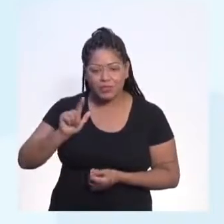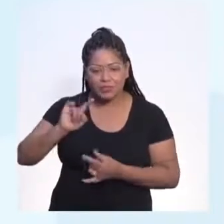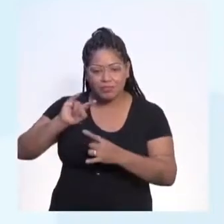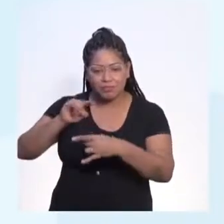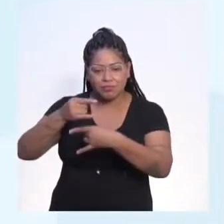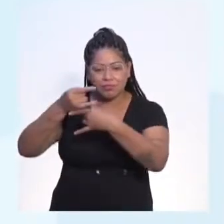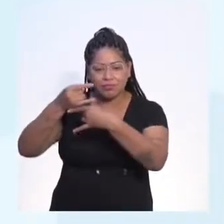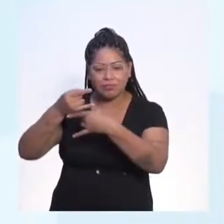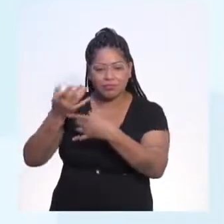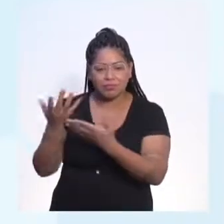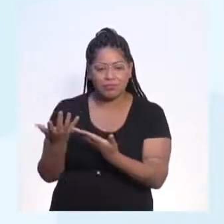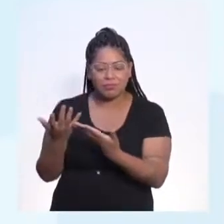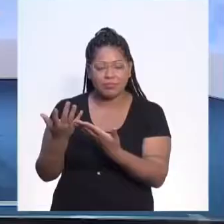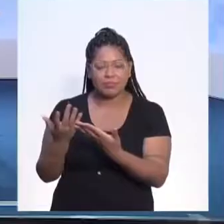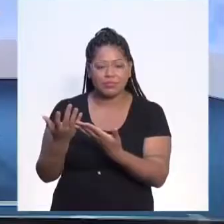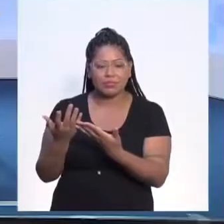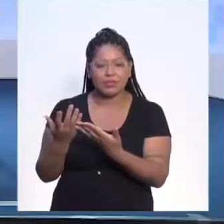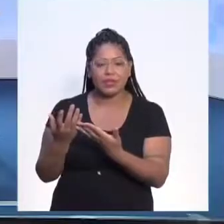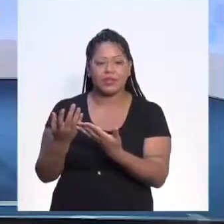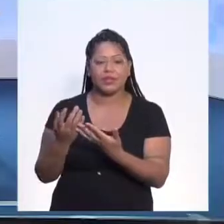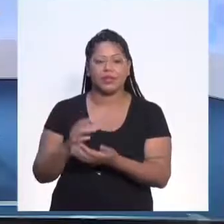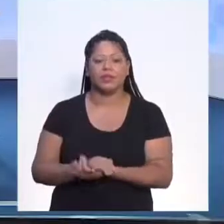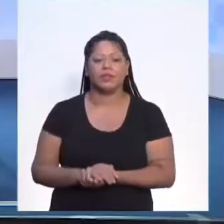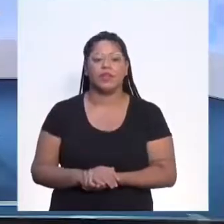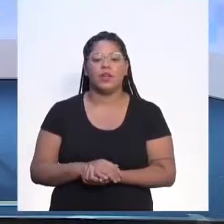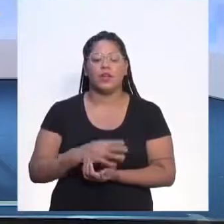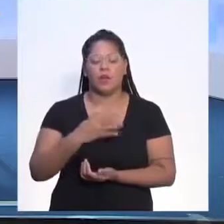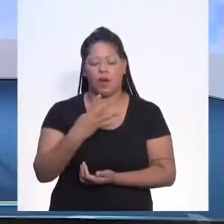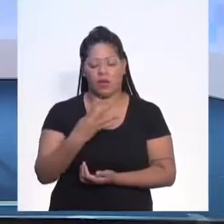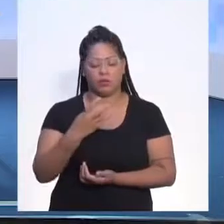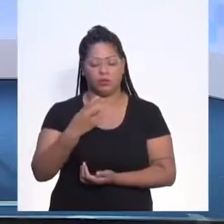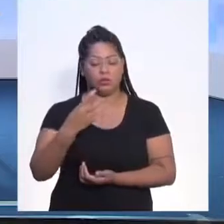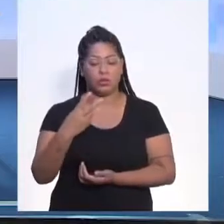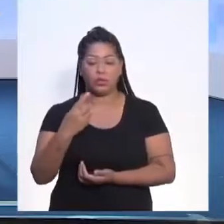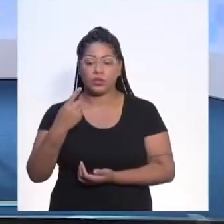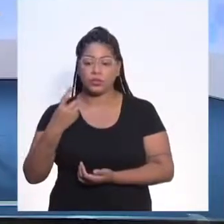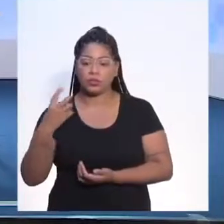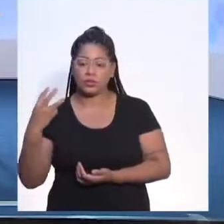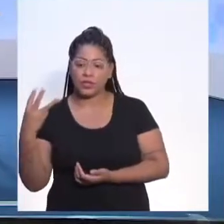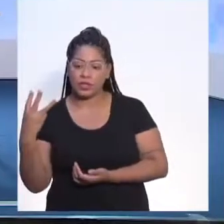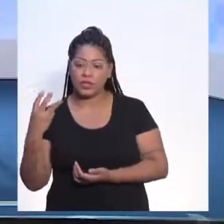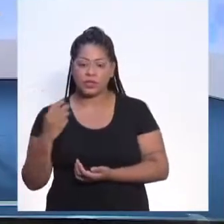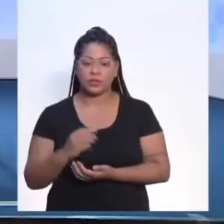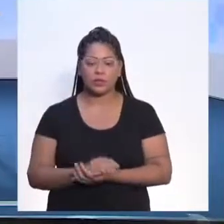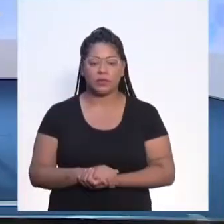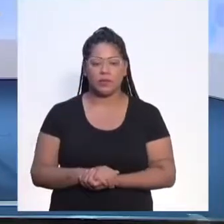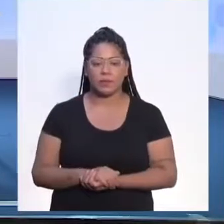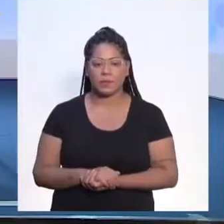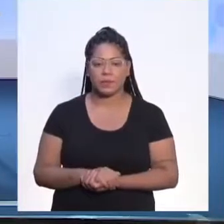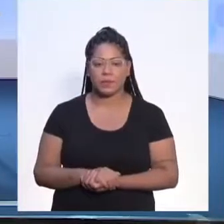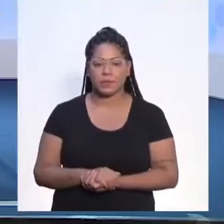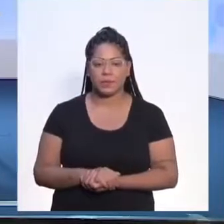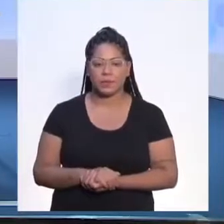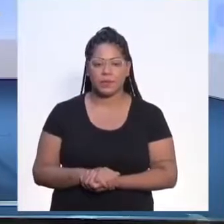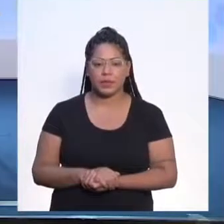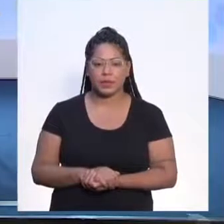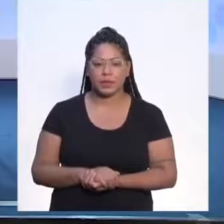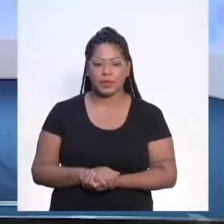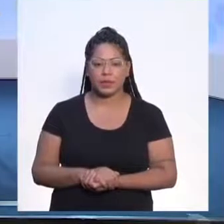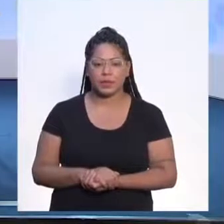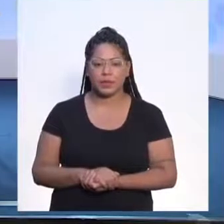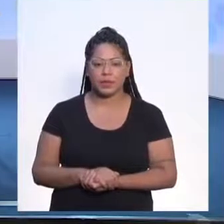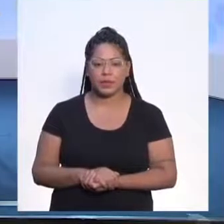Então, 4, 2, 1, 3. Isto. Então, vamos lá. Pode escolher